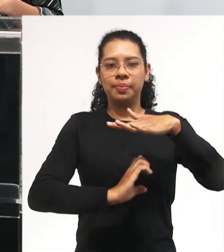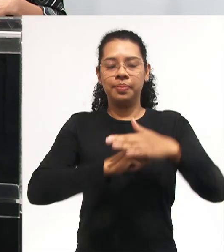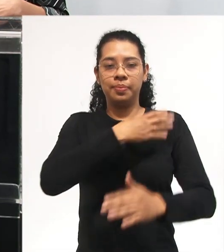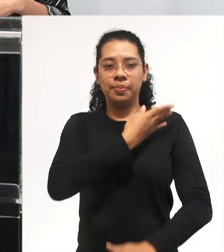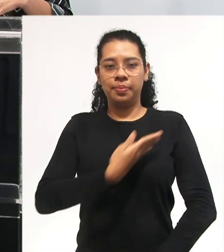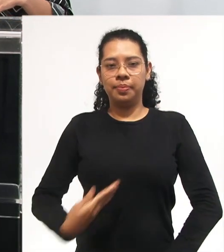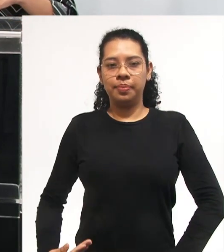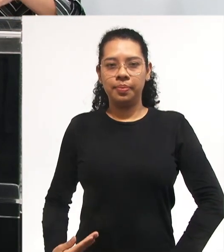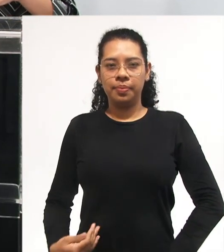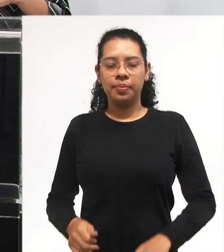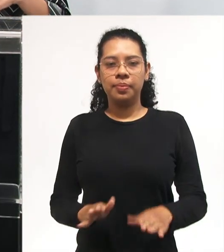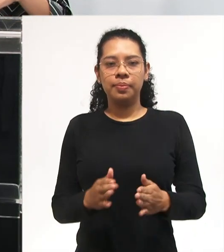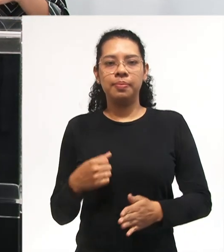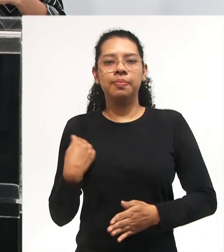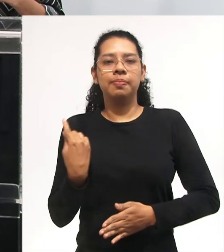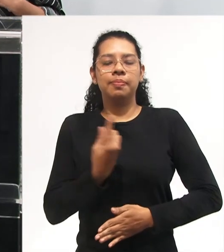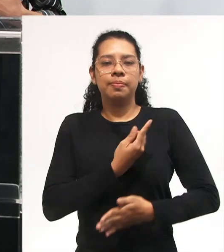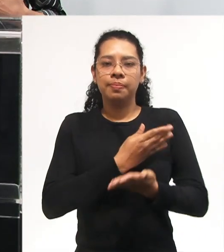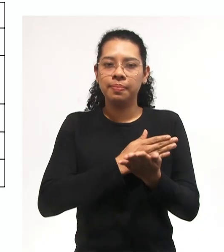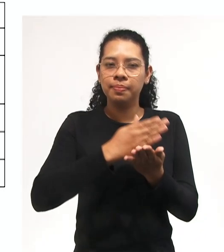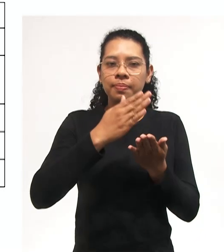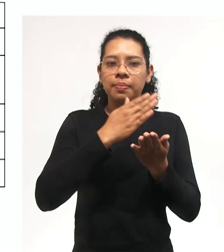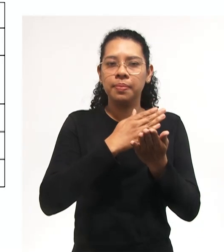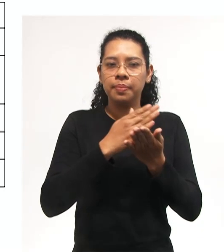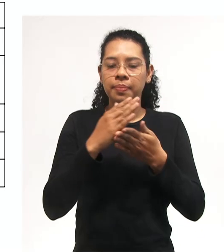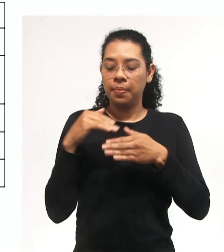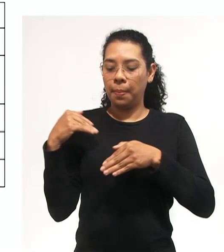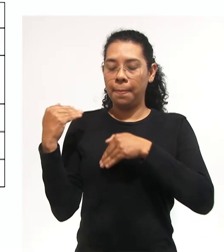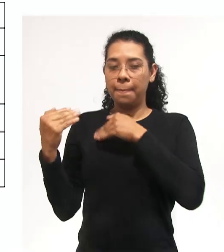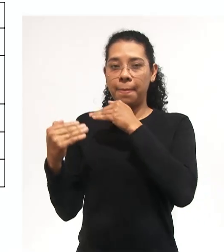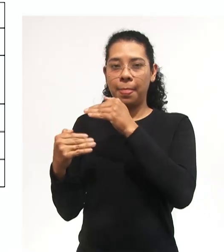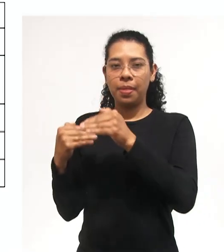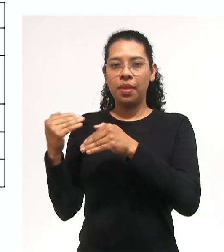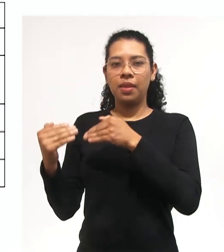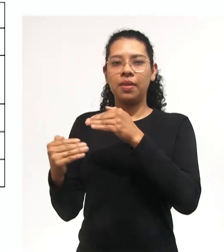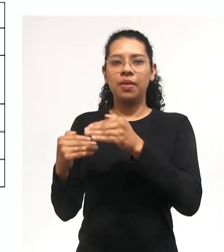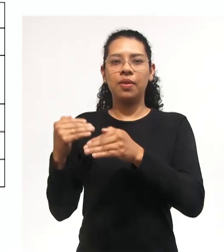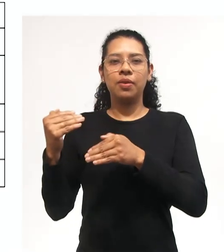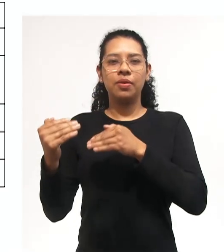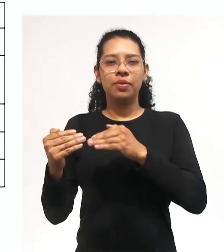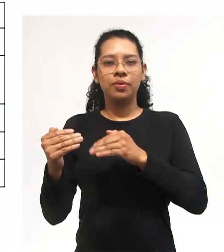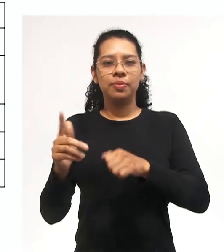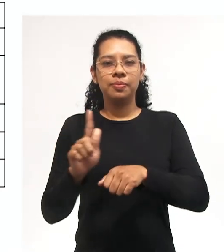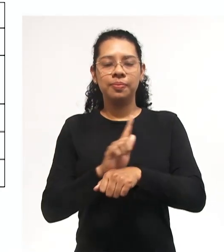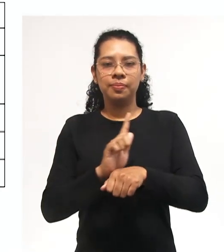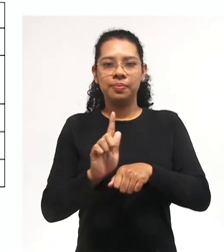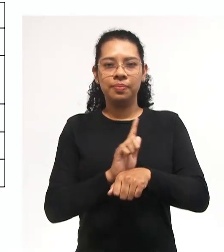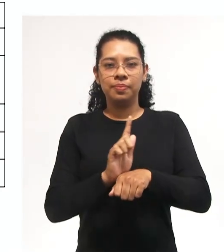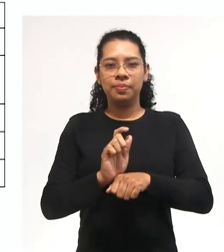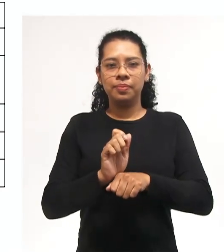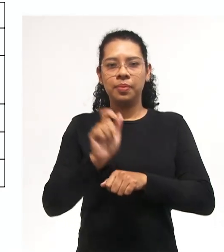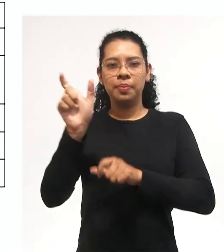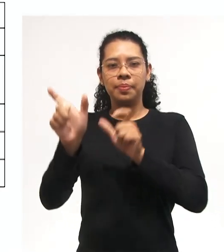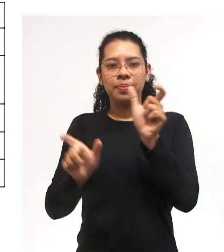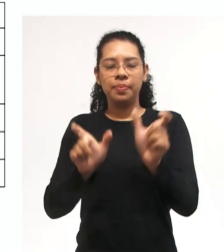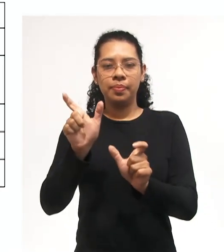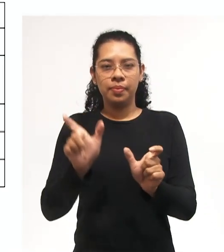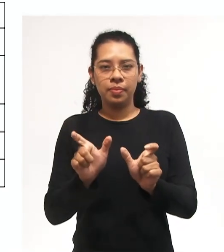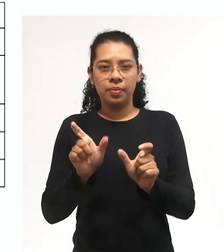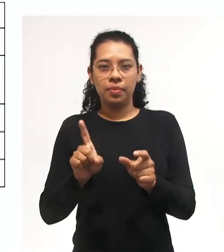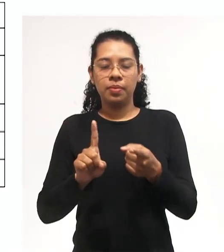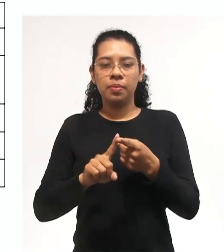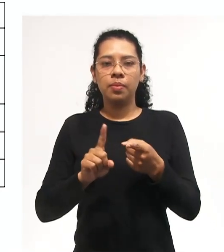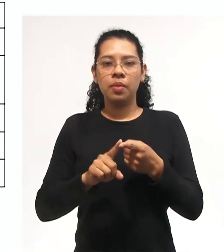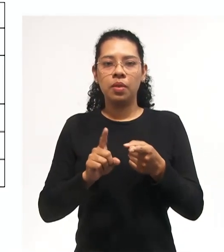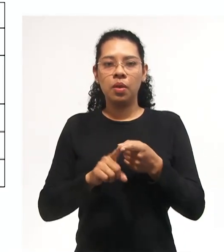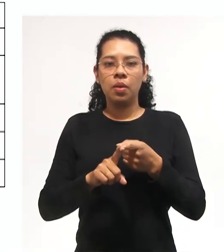vai começar falando sobre a evolução da gestão de pessoas. Para além do setor público, a gestão de